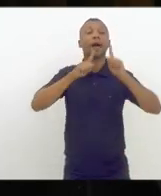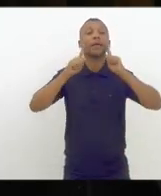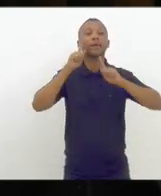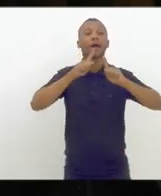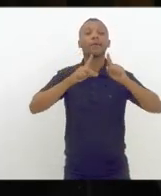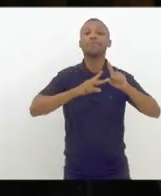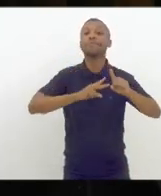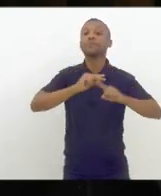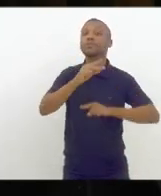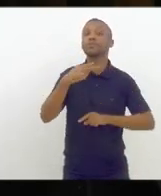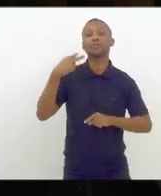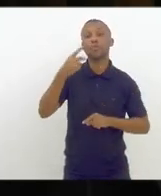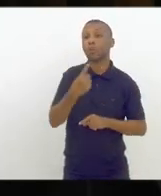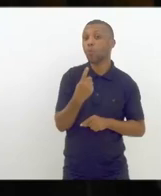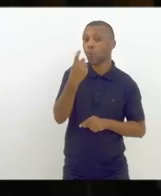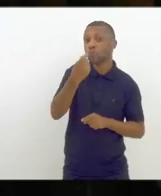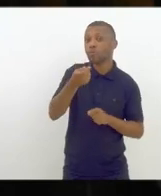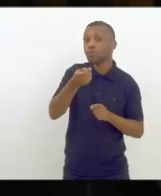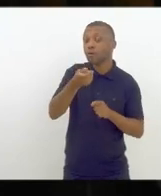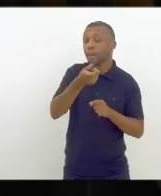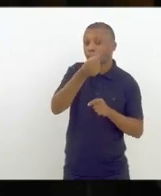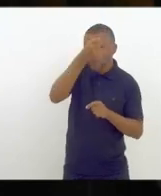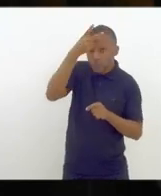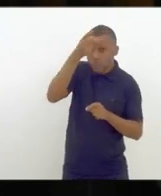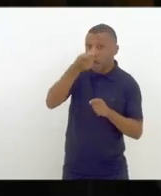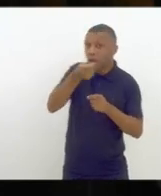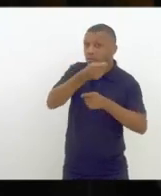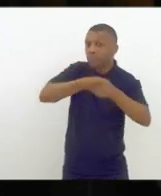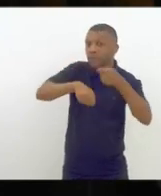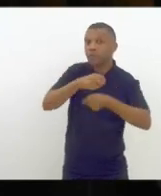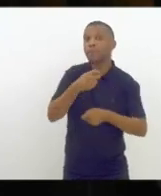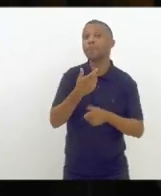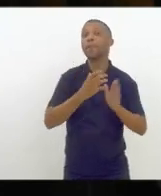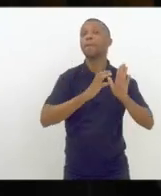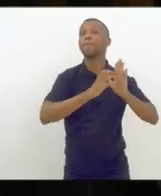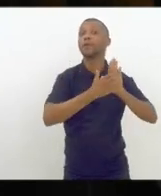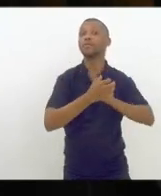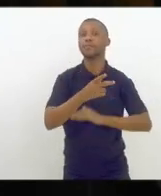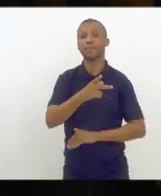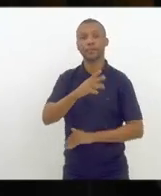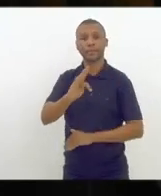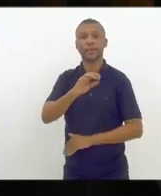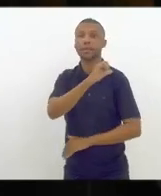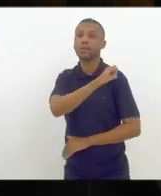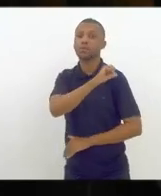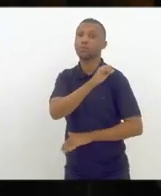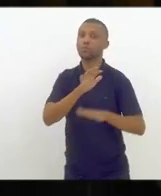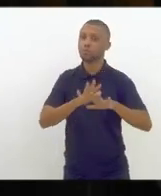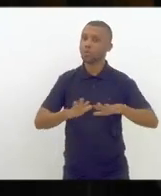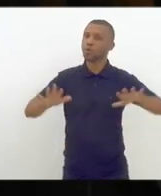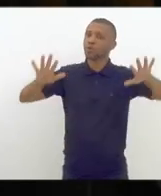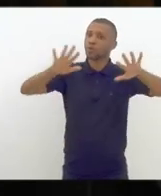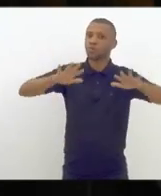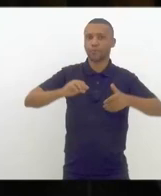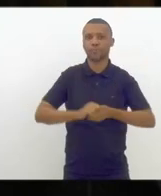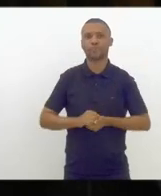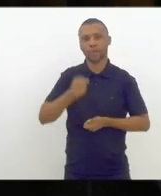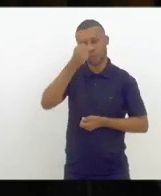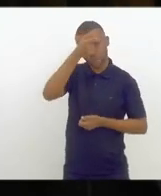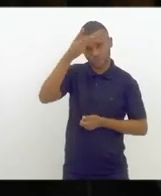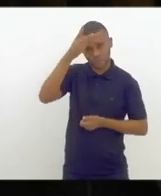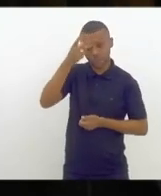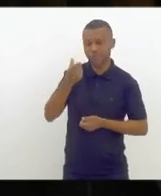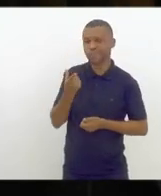único município administrado pelo PT no estado do Rio de Janeiro. O município que jorra